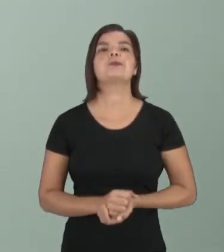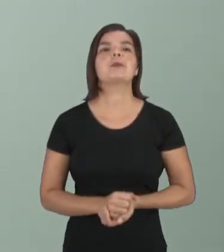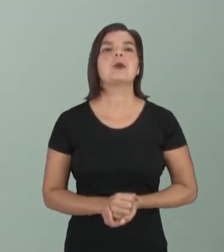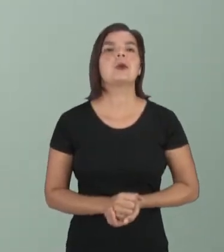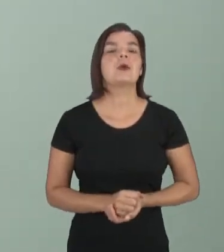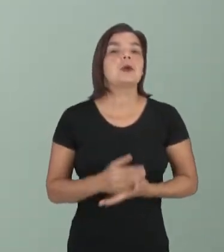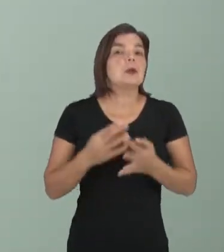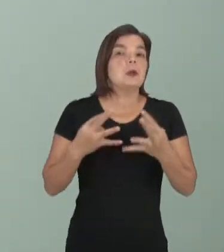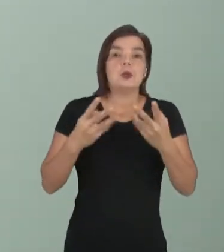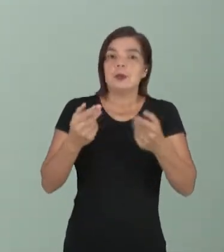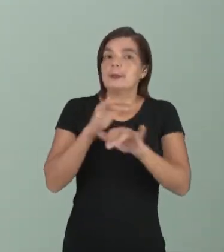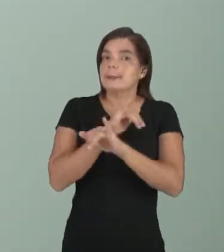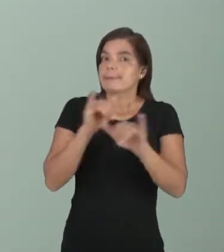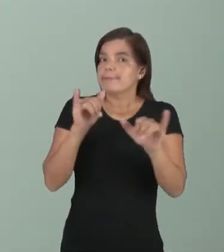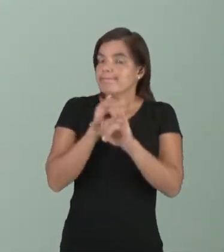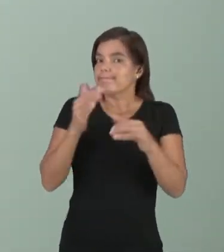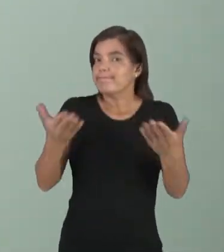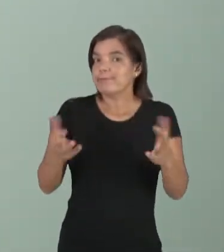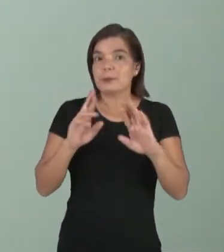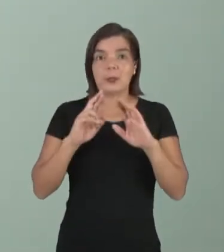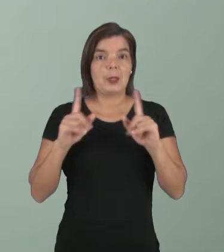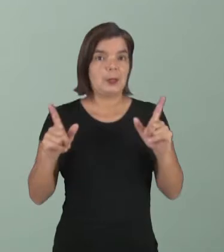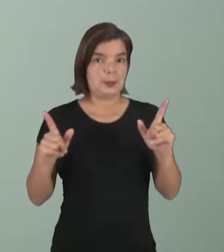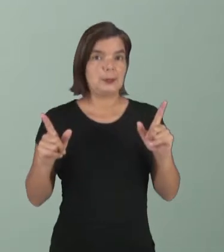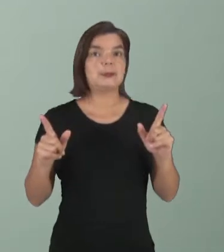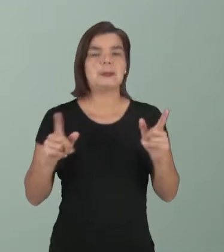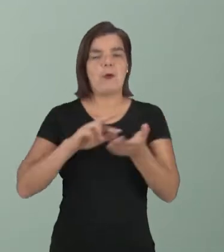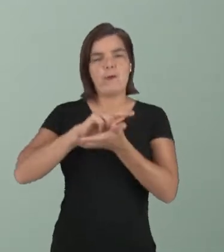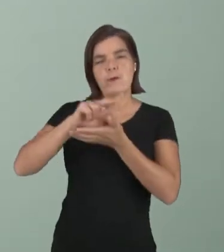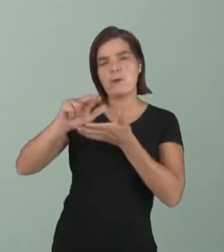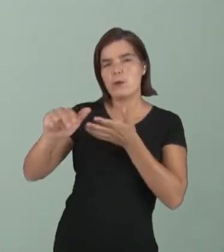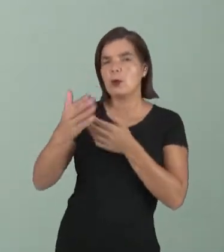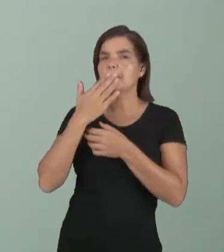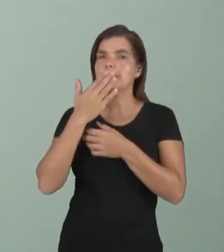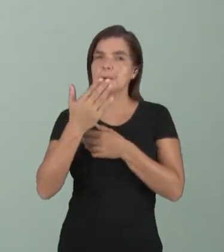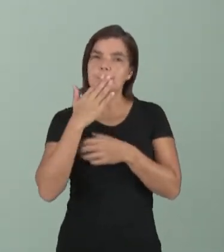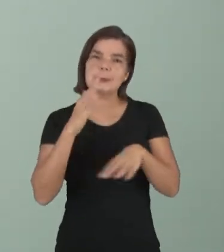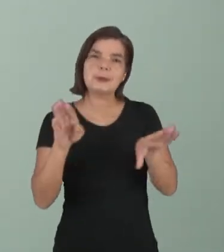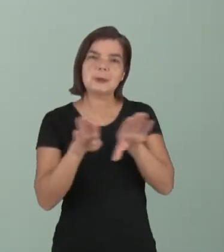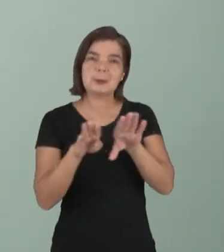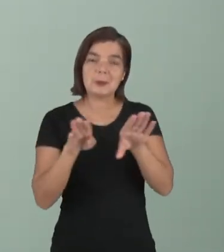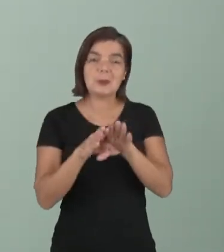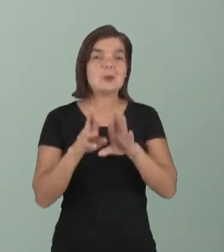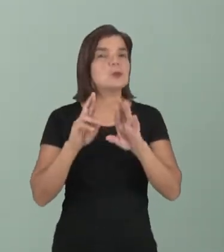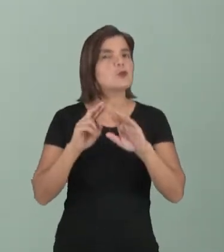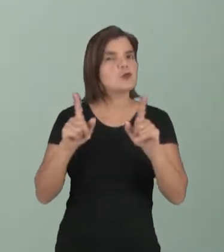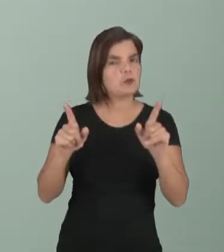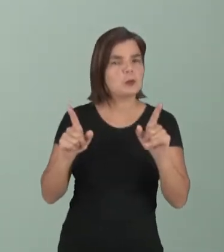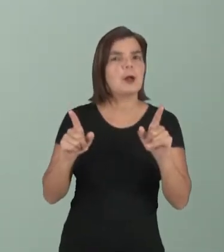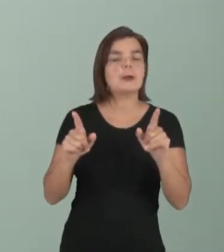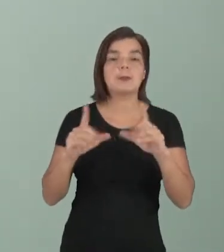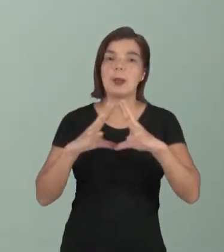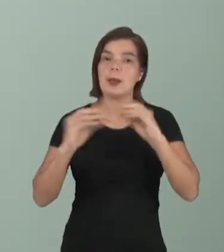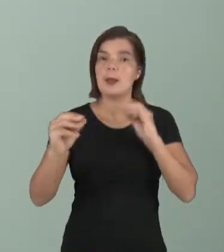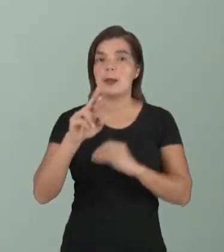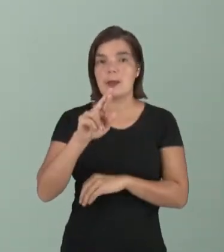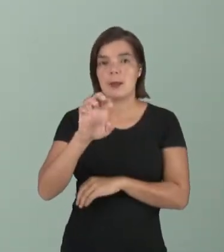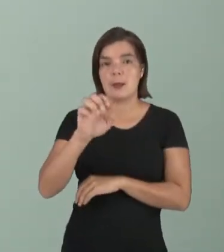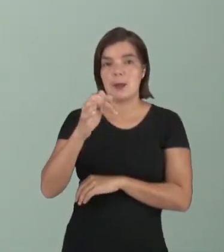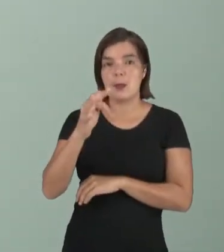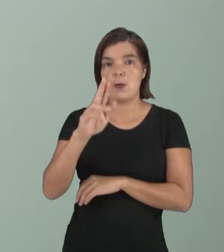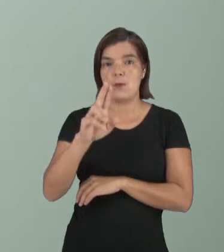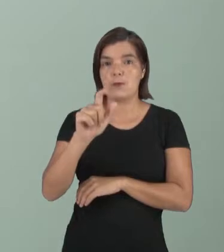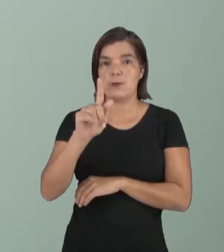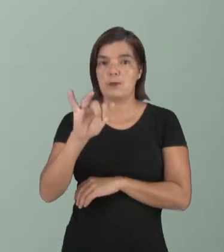E aí, diante de tudo isso que nós vimos, as diferenças, vários tipos de migrações, a diferença de imigrante para refugiado, vamos